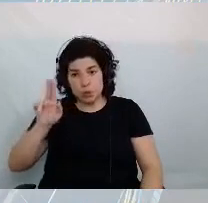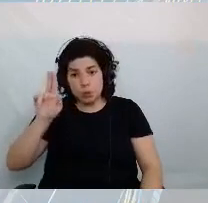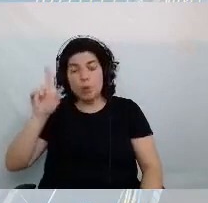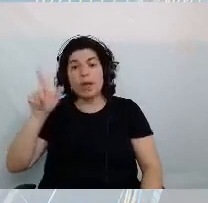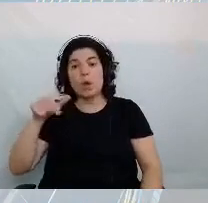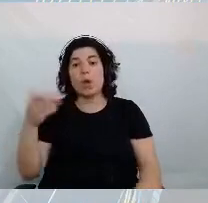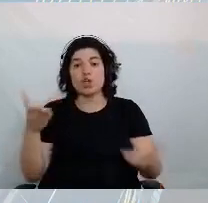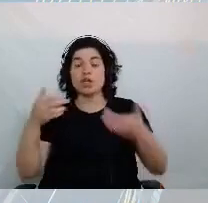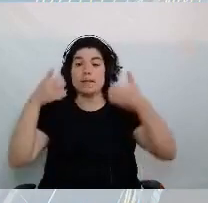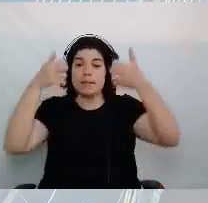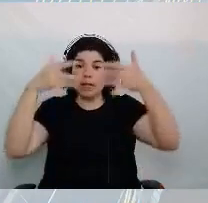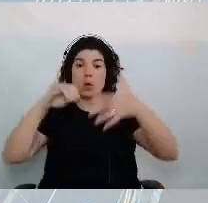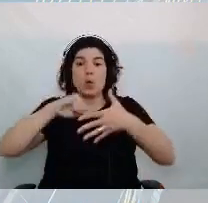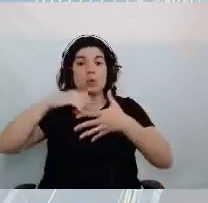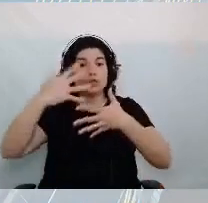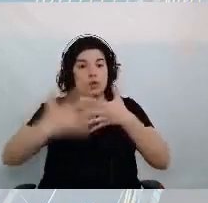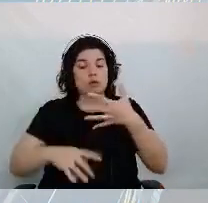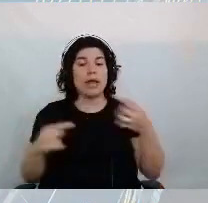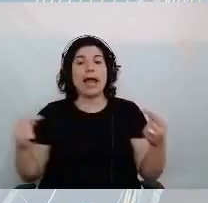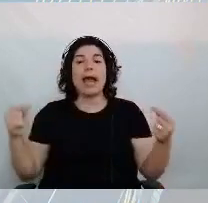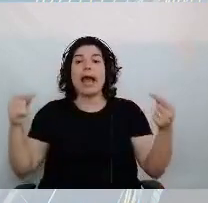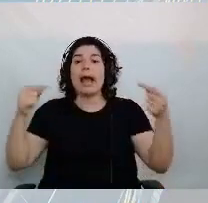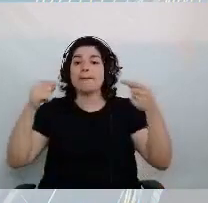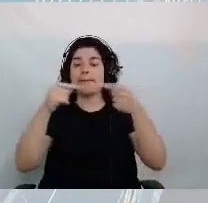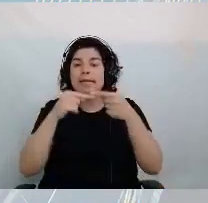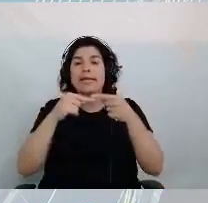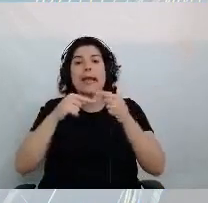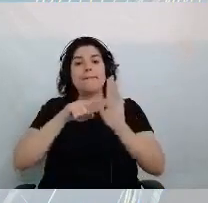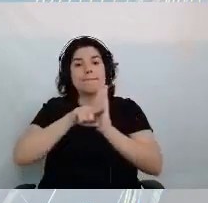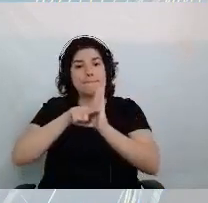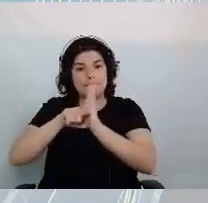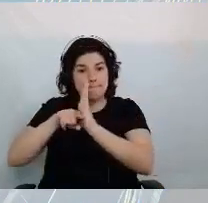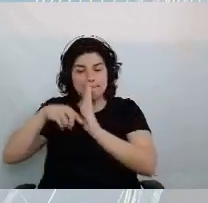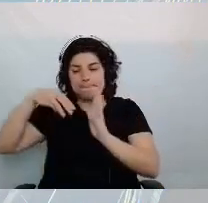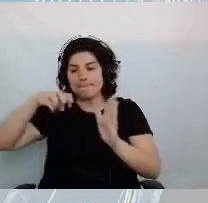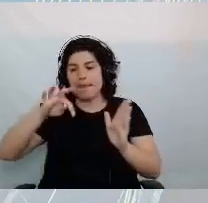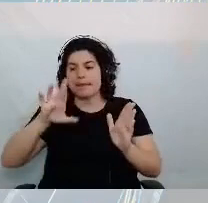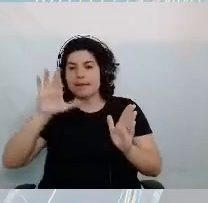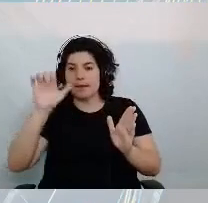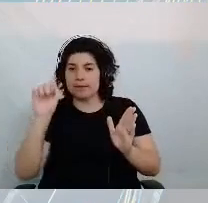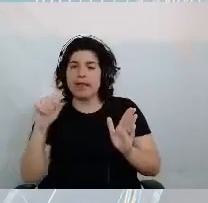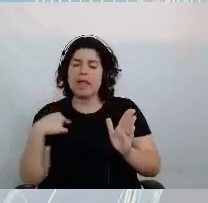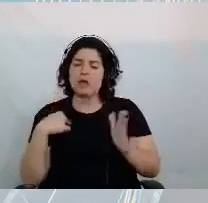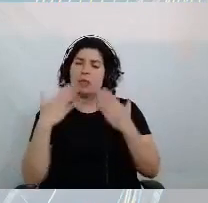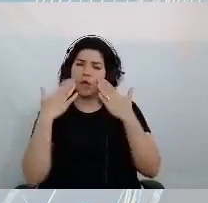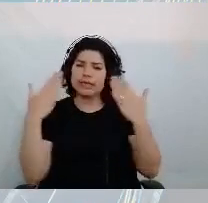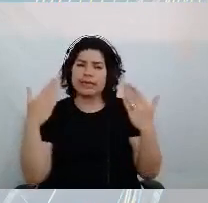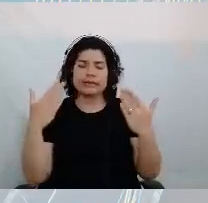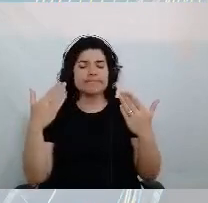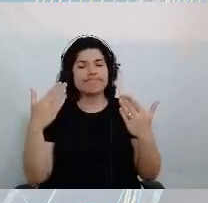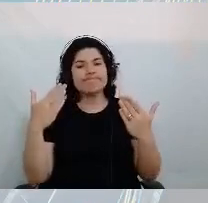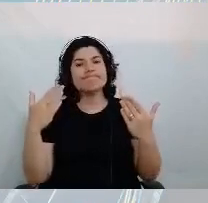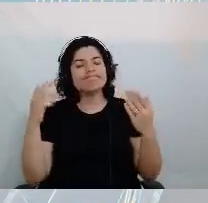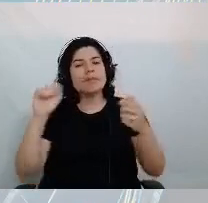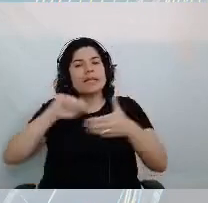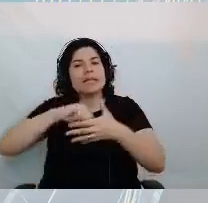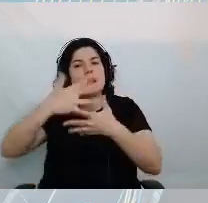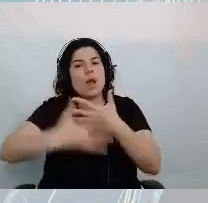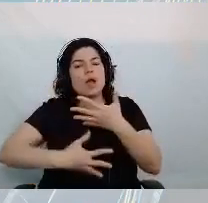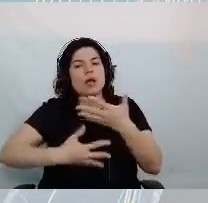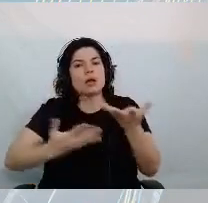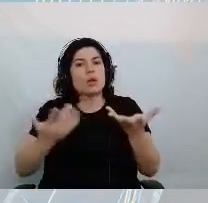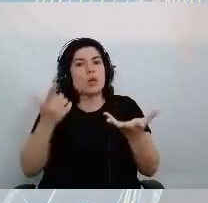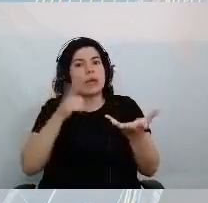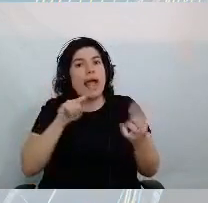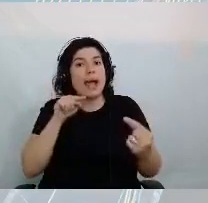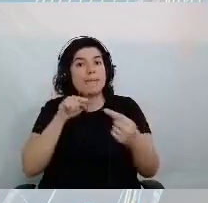referente a métricas e eu vou tentar ser o mais prático possível, porque a minha ideia é transmitir um conteúdo que vocês consigam aplicar no dia a